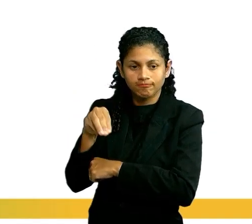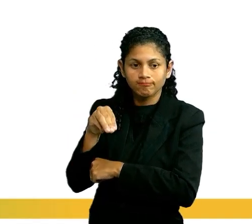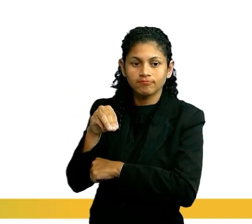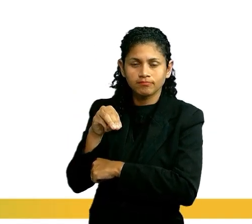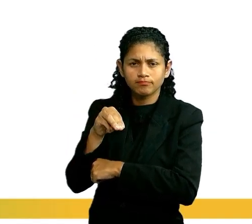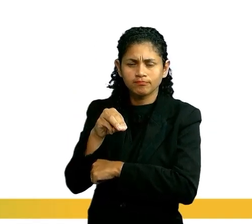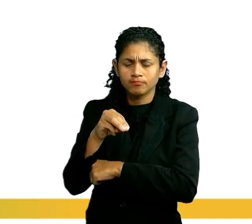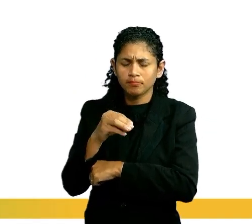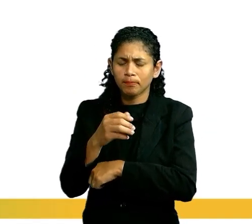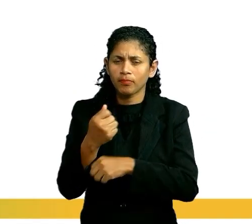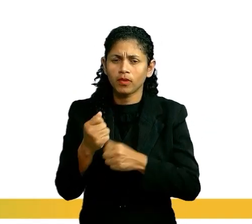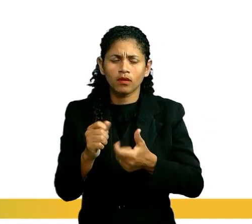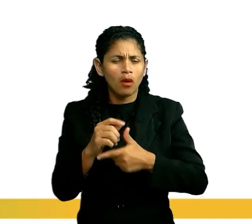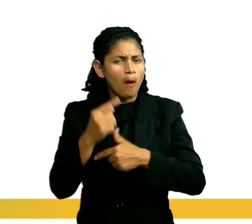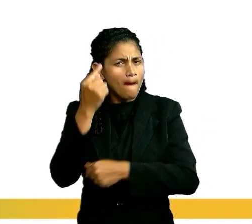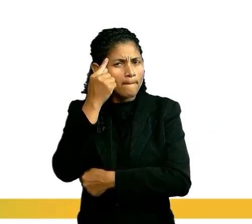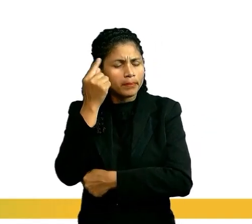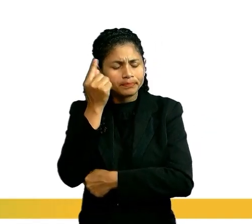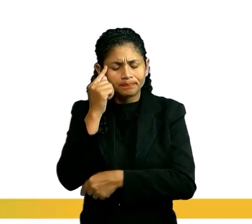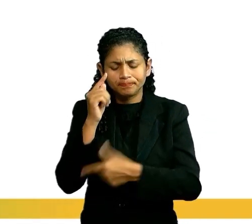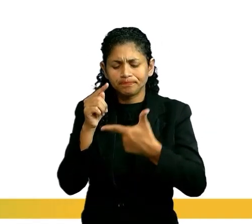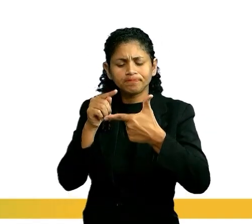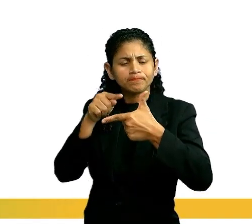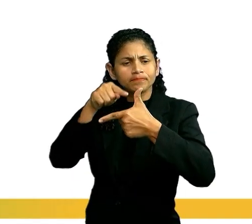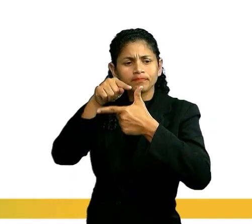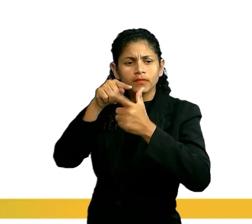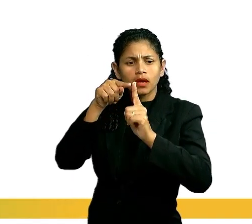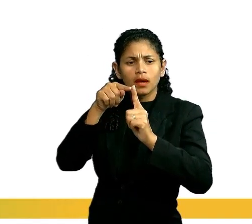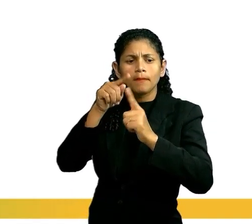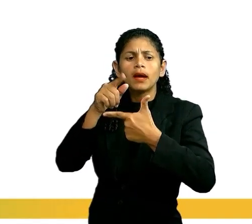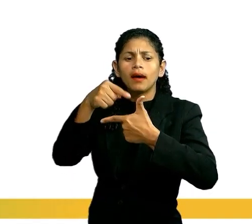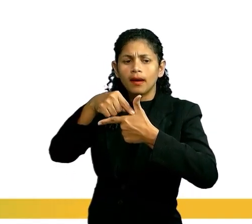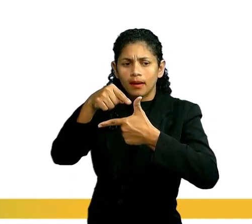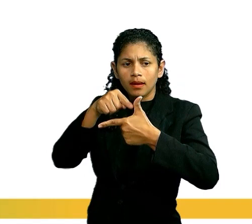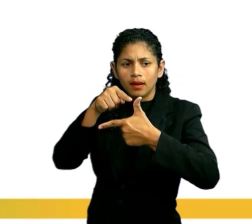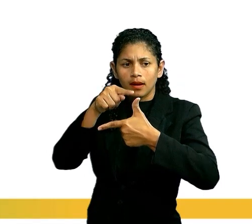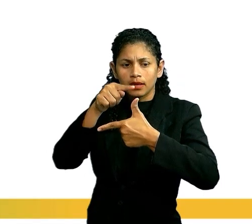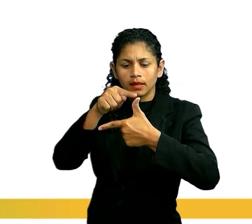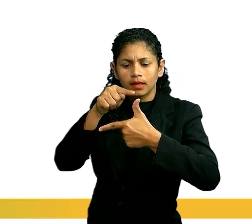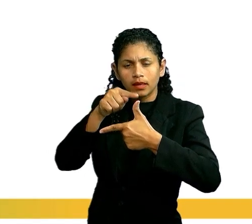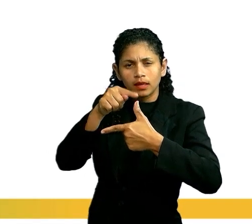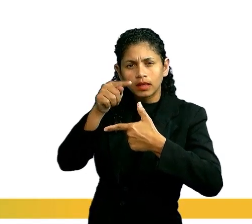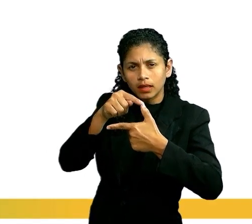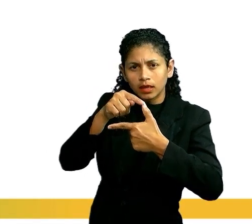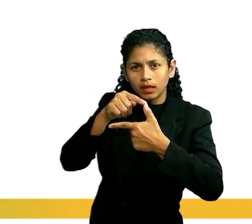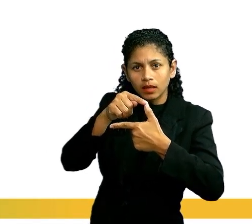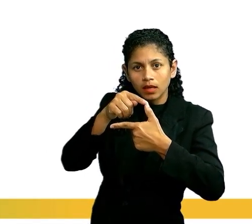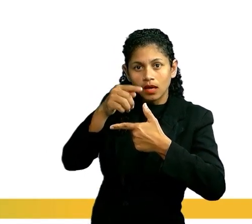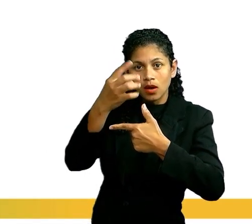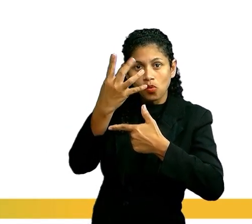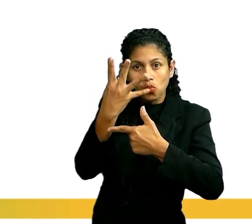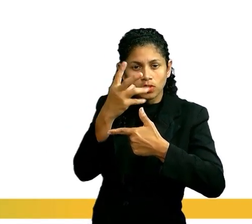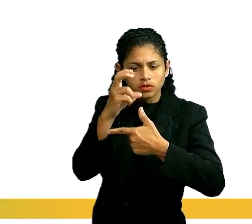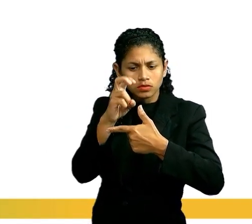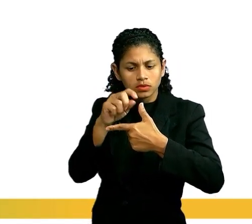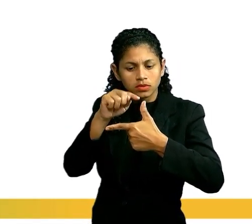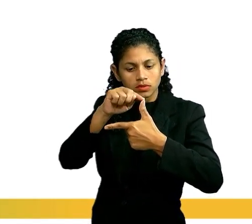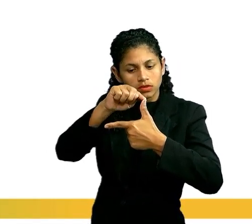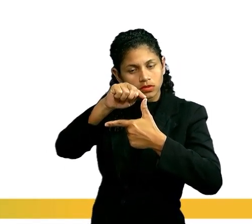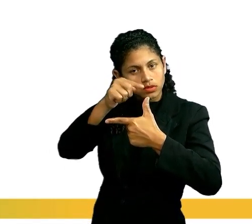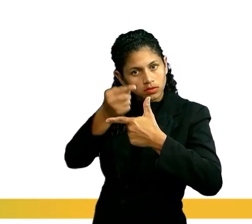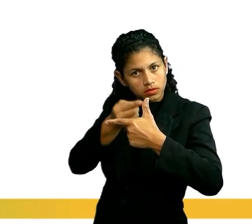Bora interpretar. Se aqui é 45 e aqui eu tenho um triângulo retângulo, então aqui também vai